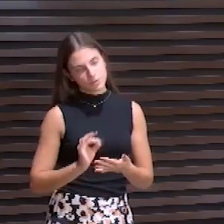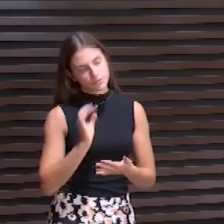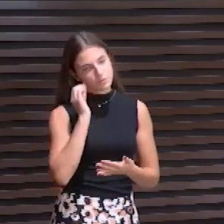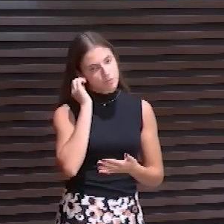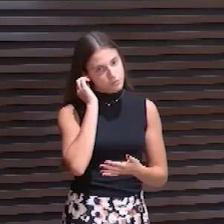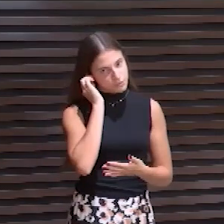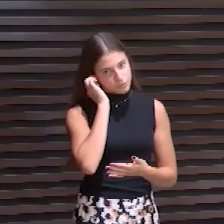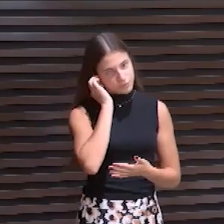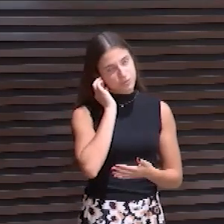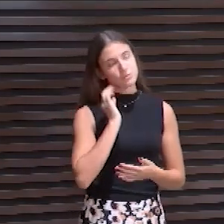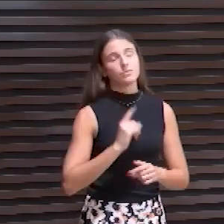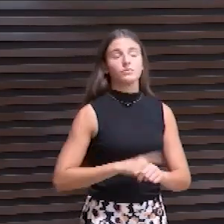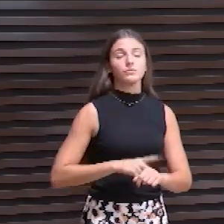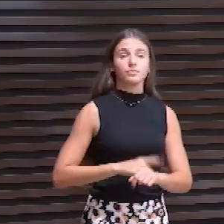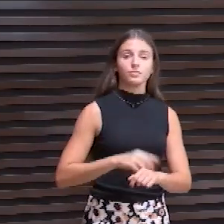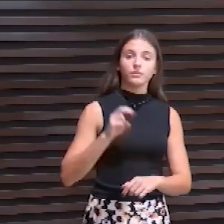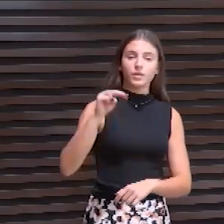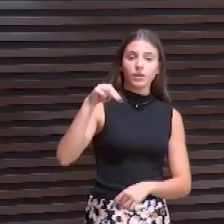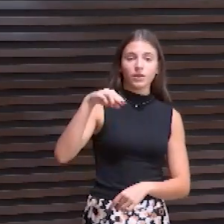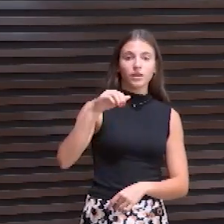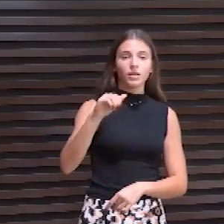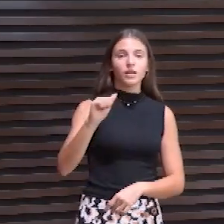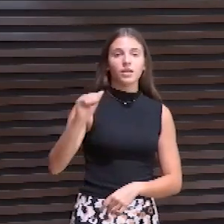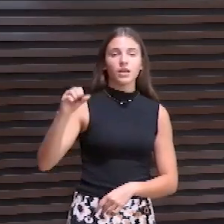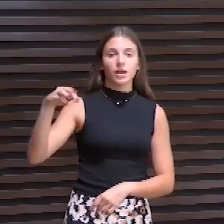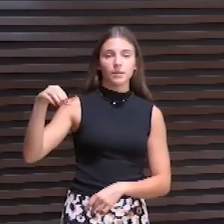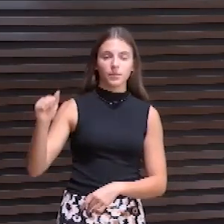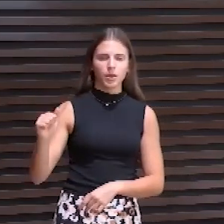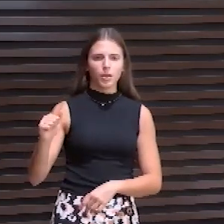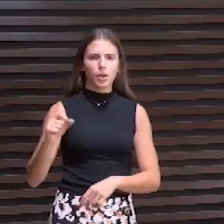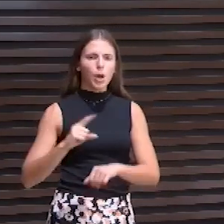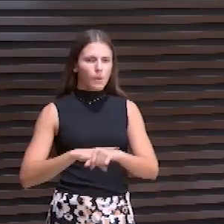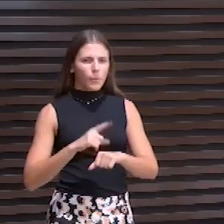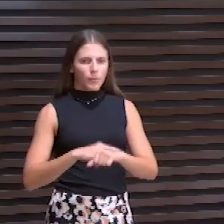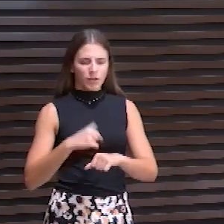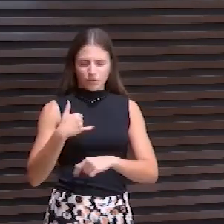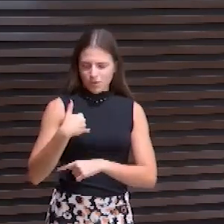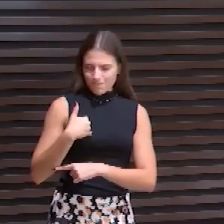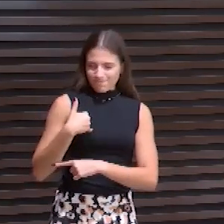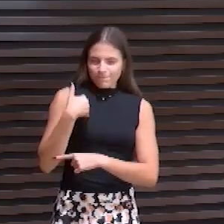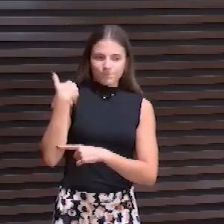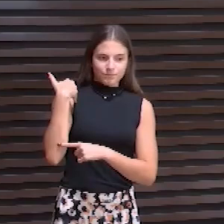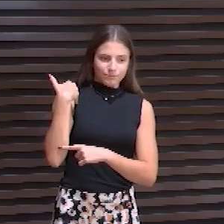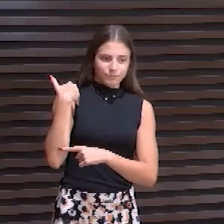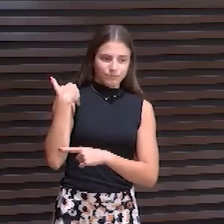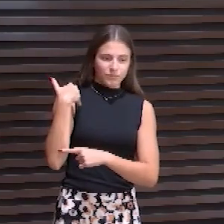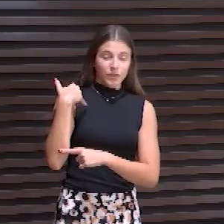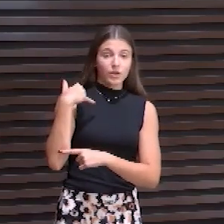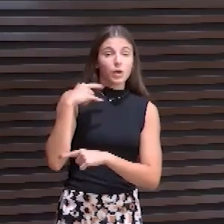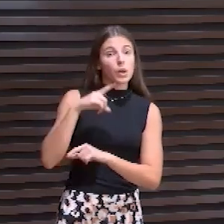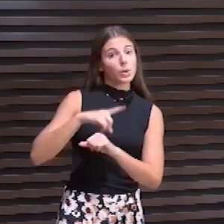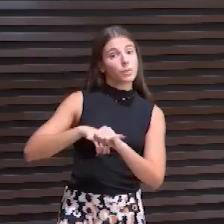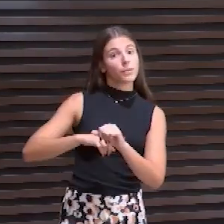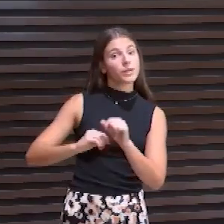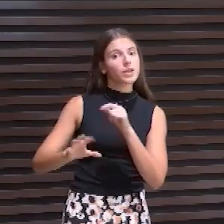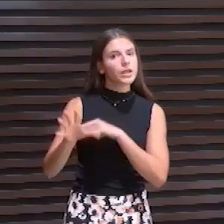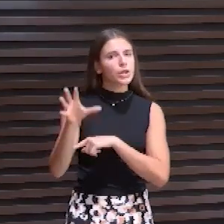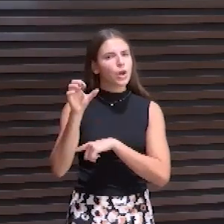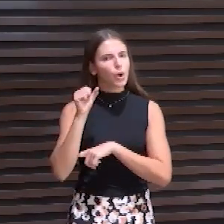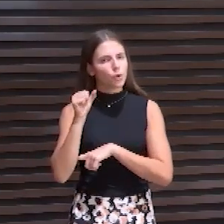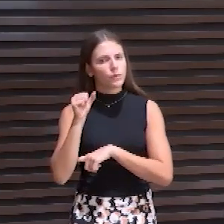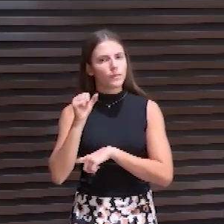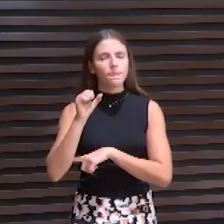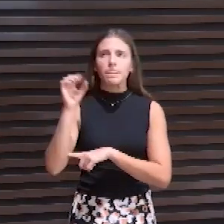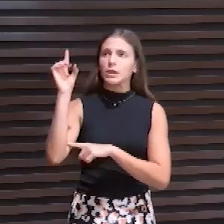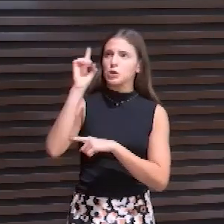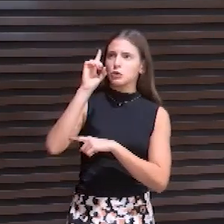quando Naamã, que era muito orgulhoso, quando ele ouve que o Deus de Israel poderia curá-lo,